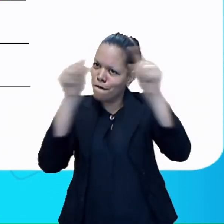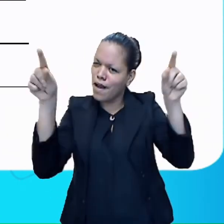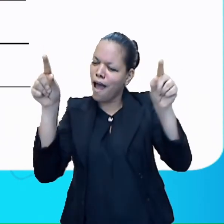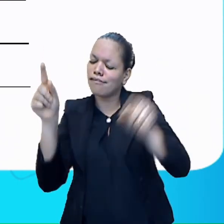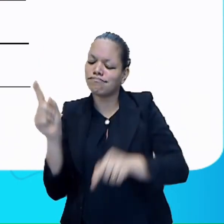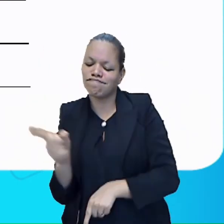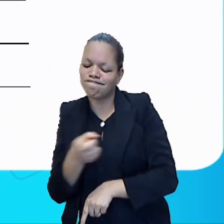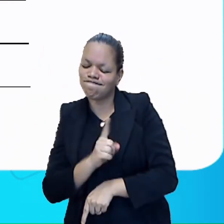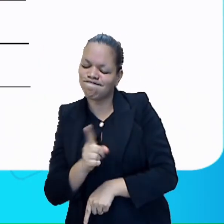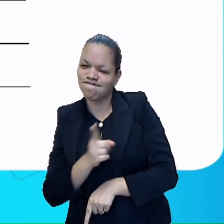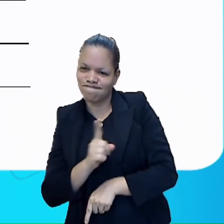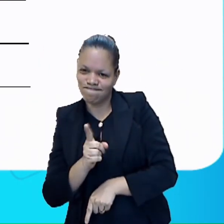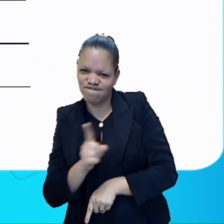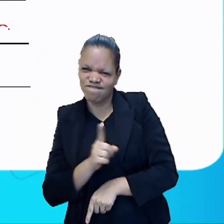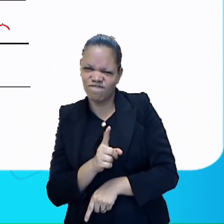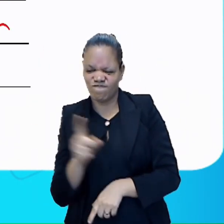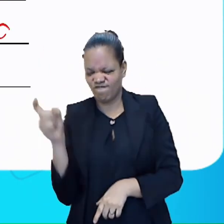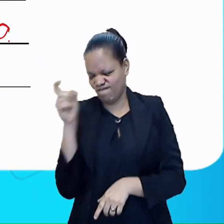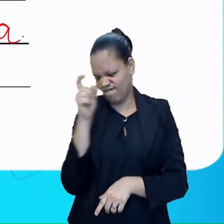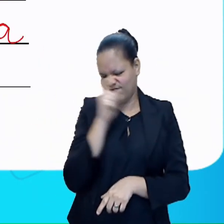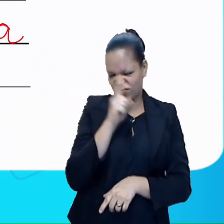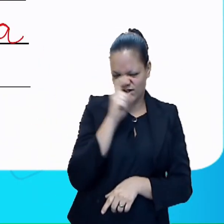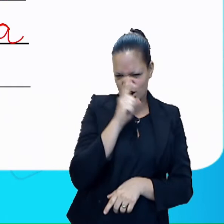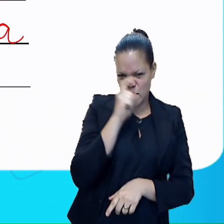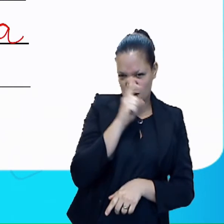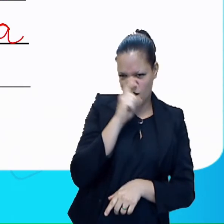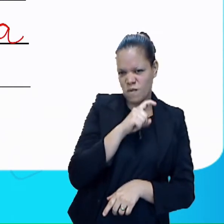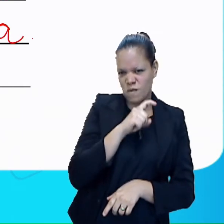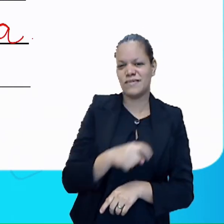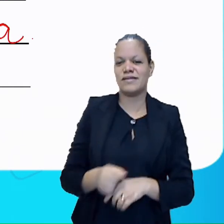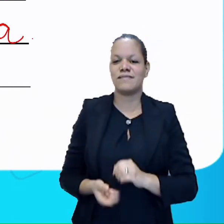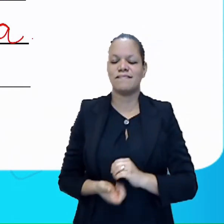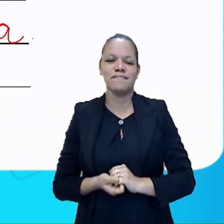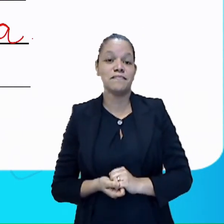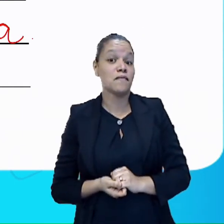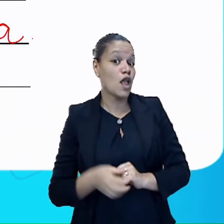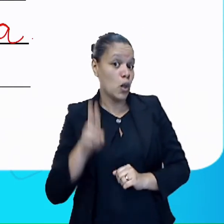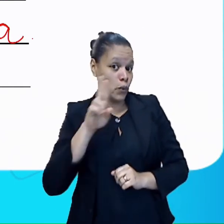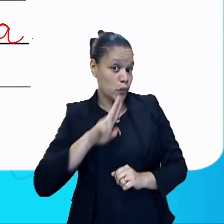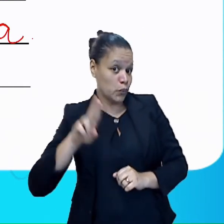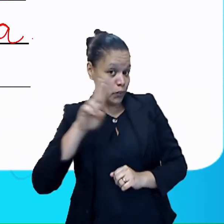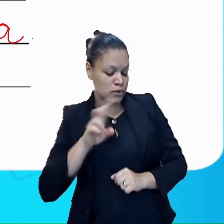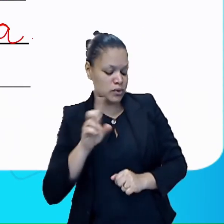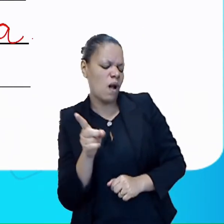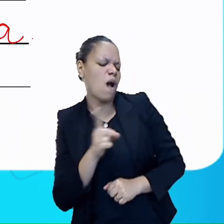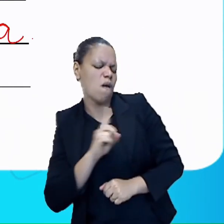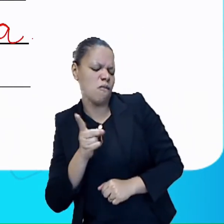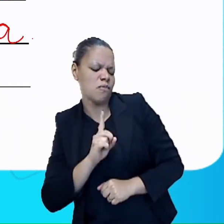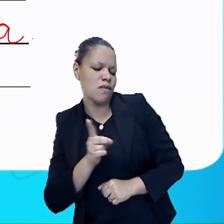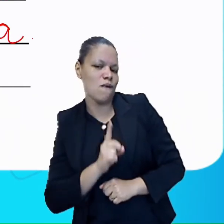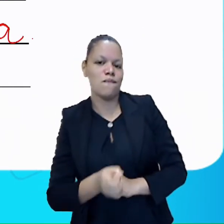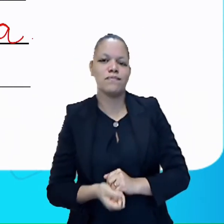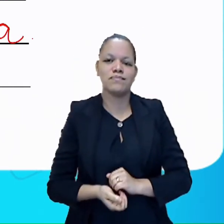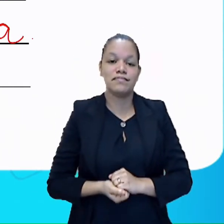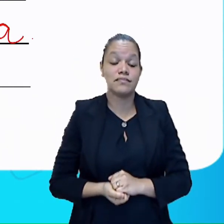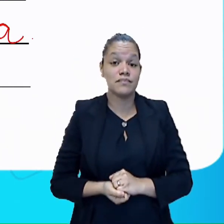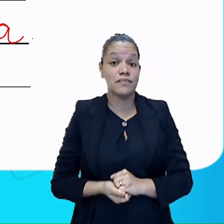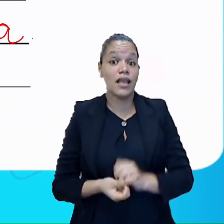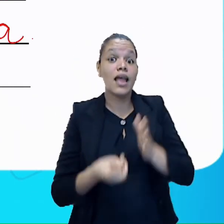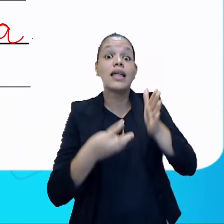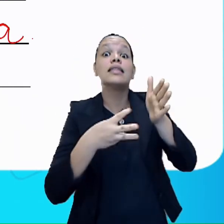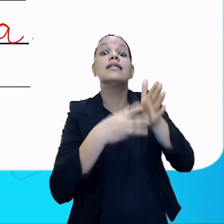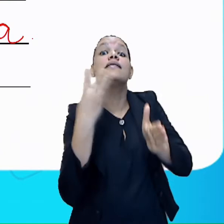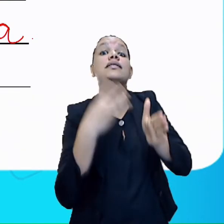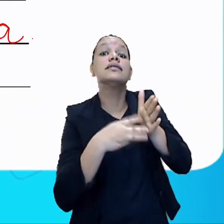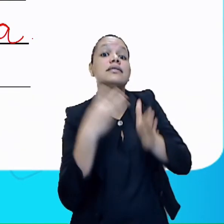negando que tinha buraco lá na estrada. E a terceira, a